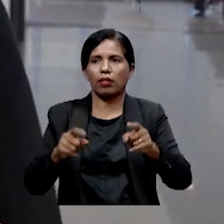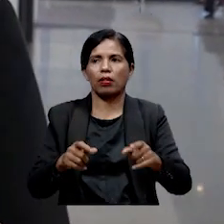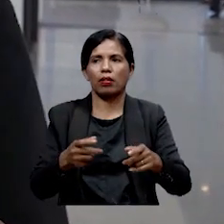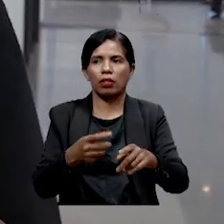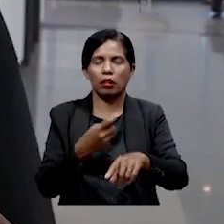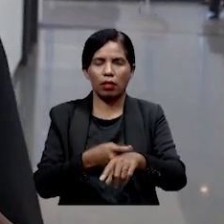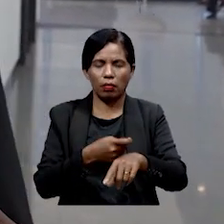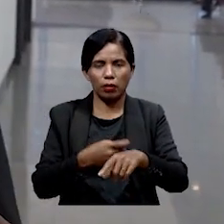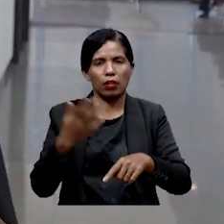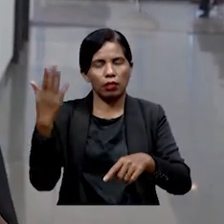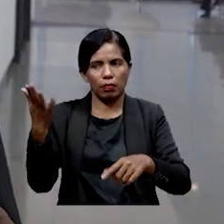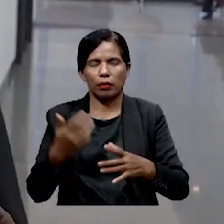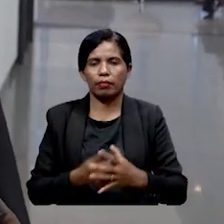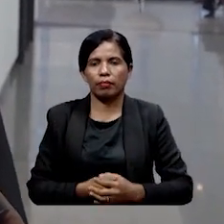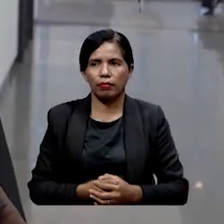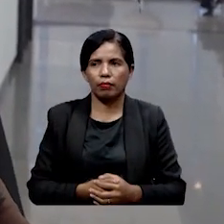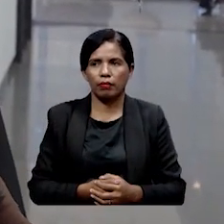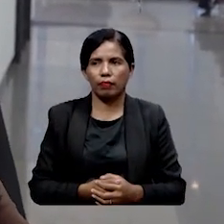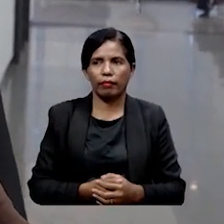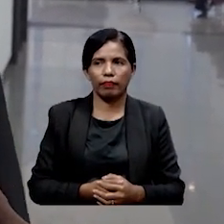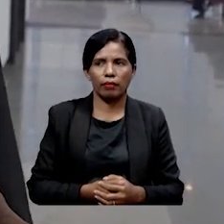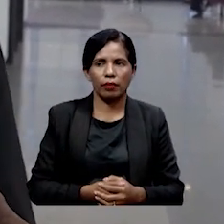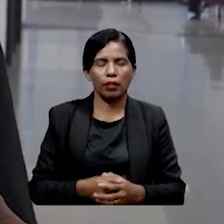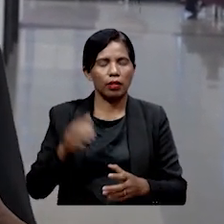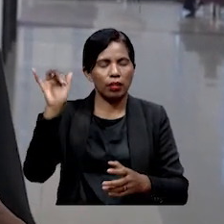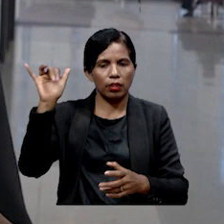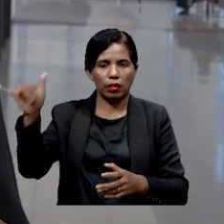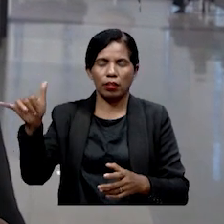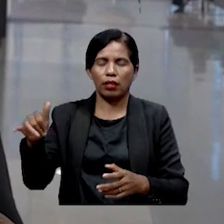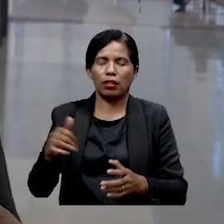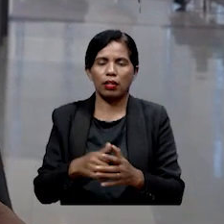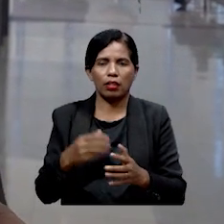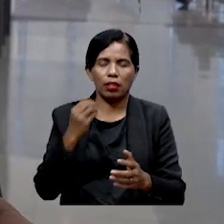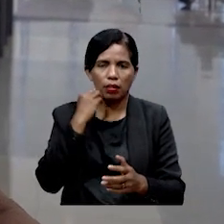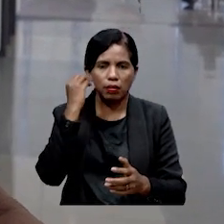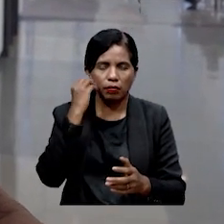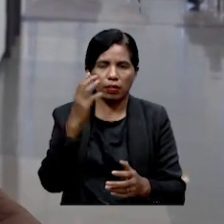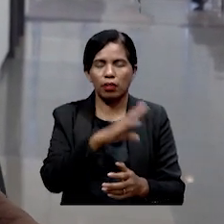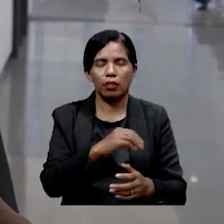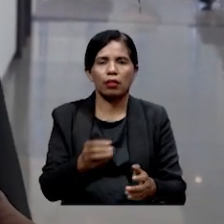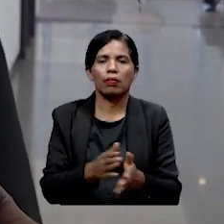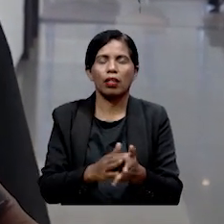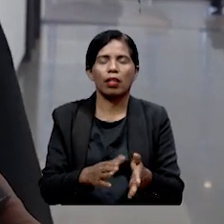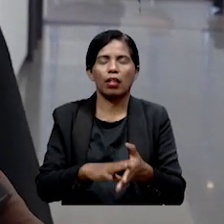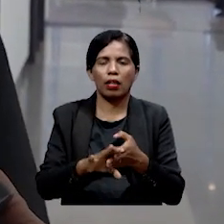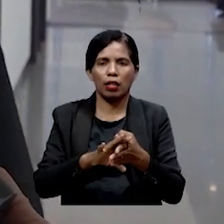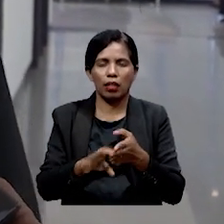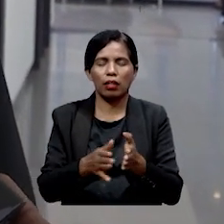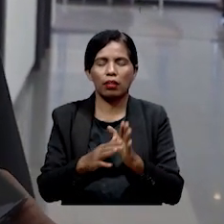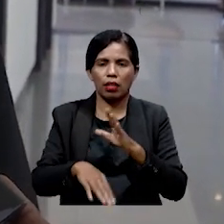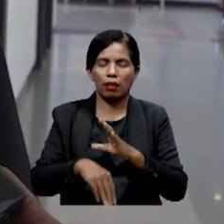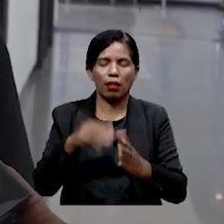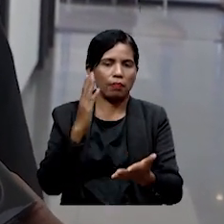ambiente haneba at home tantion haneba ikus mai sira top pedido